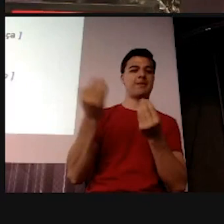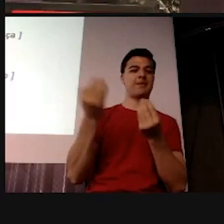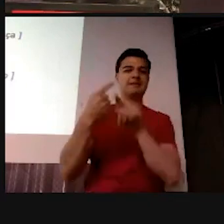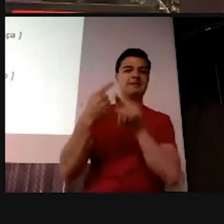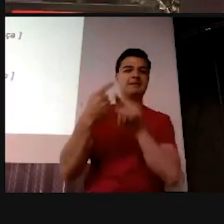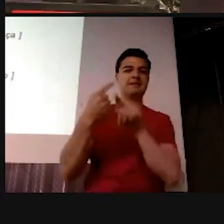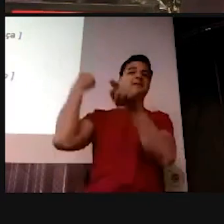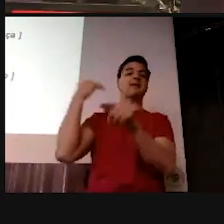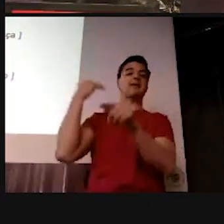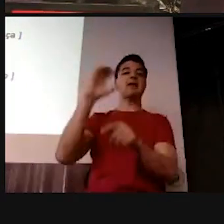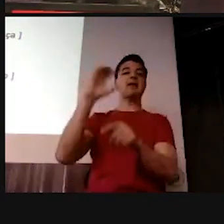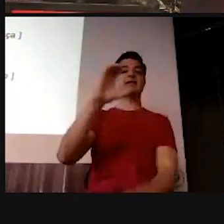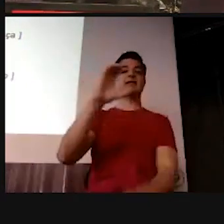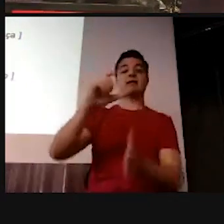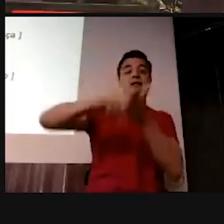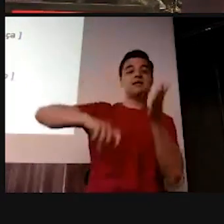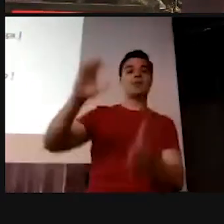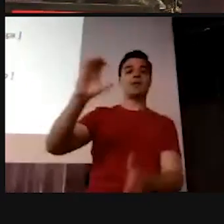lembra?